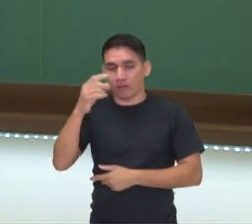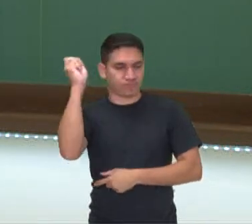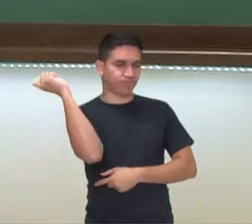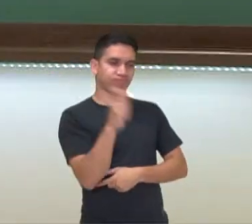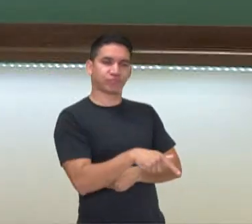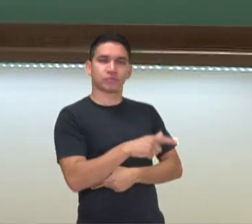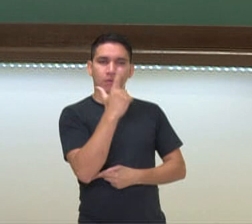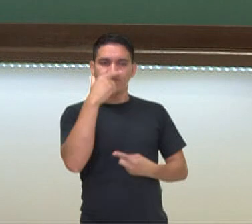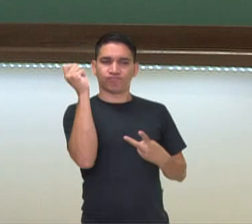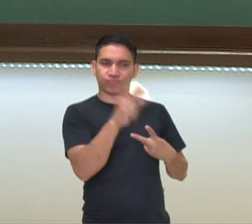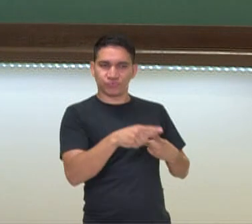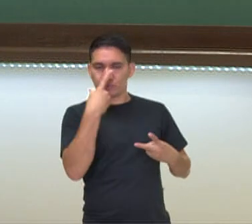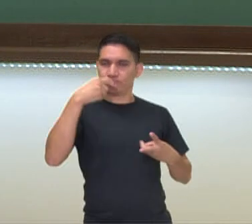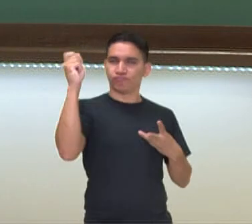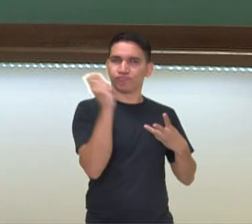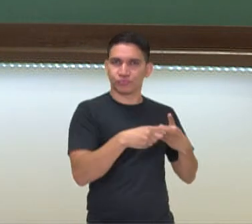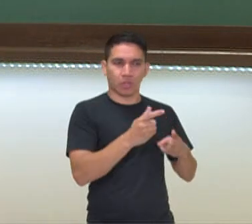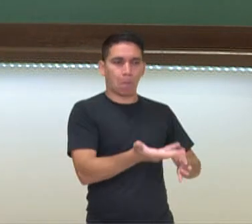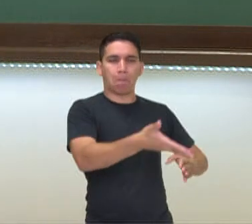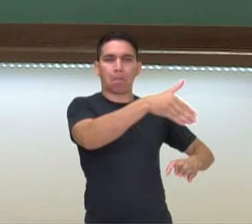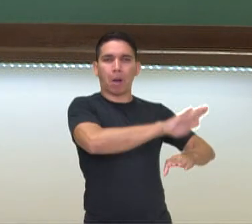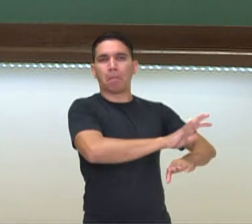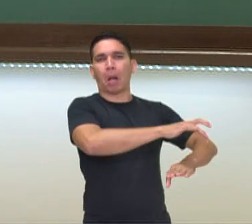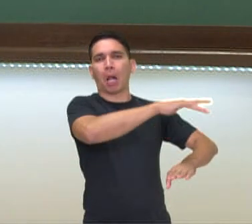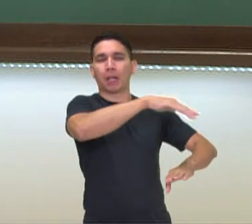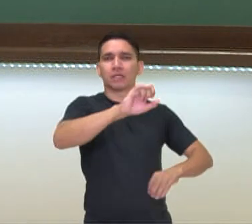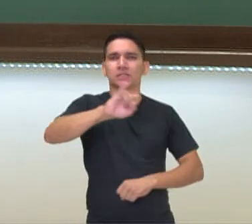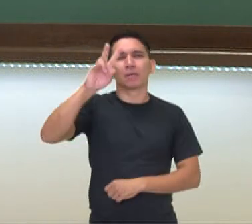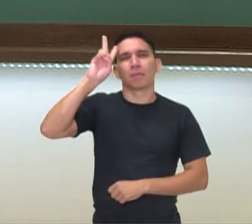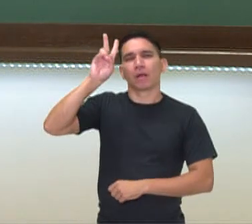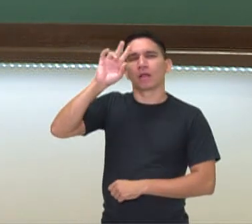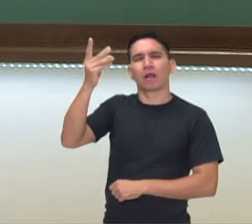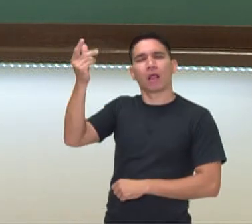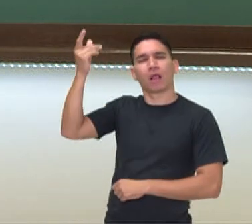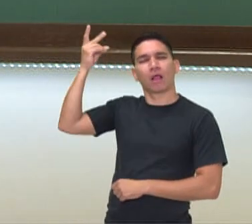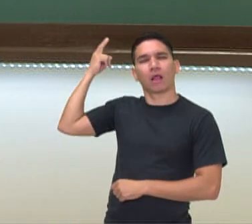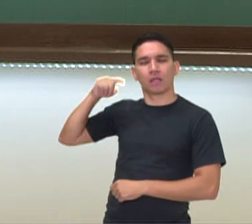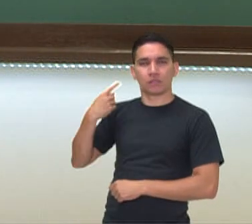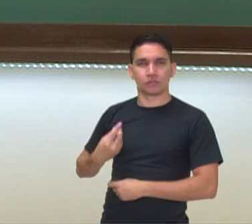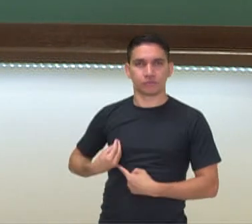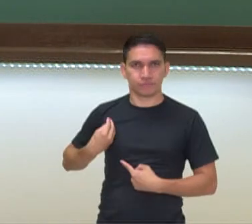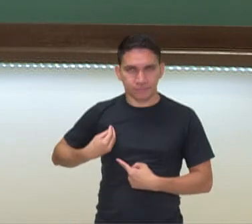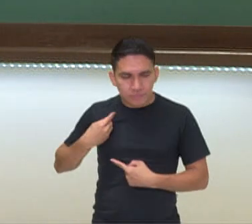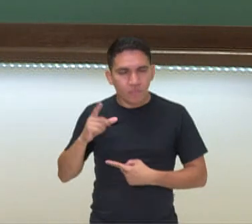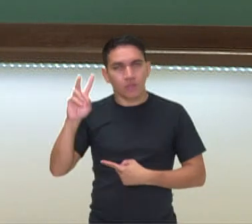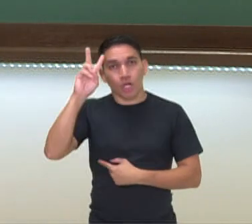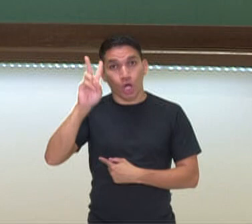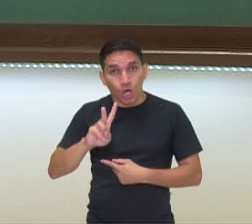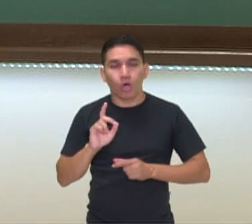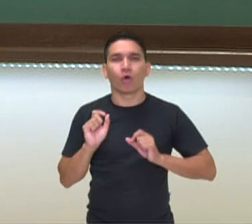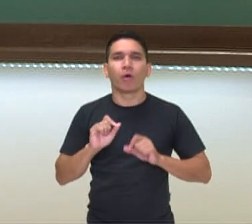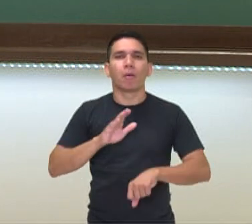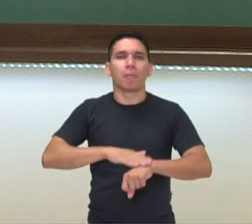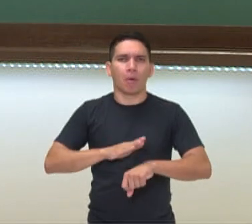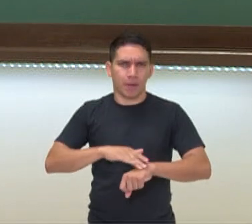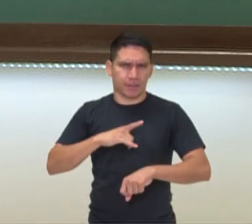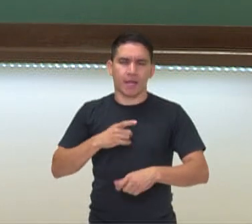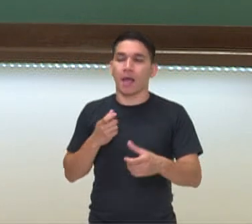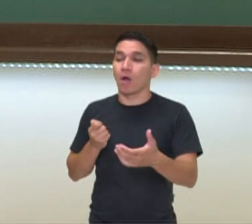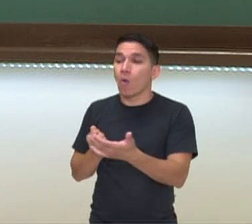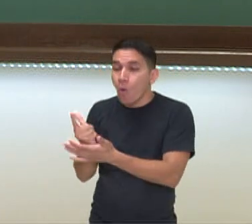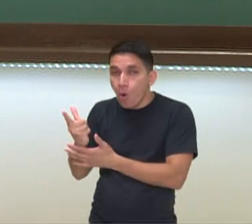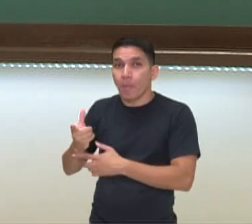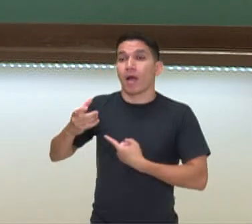descartadas. Se a gente pensar em momentos passados da nossa história, havia momentos onde as pessoas, ao comprarem leite ou